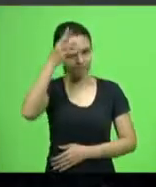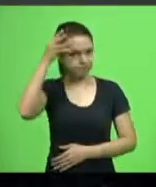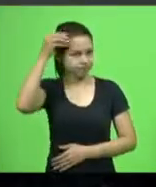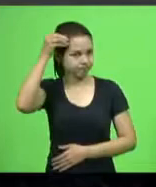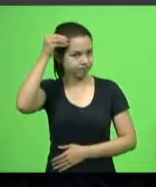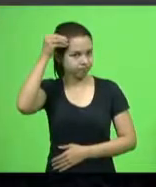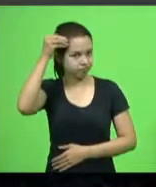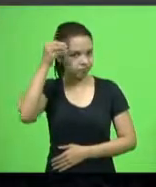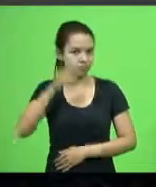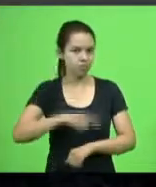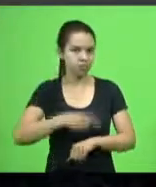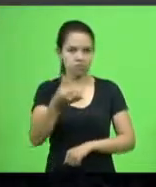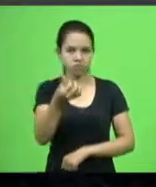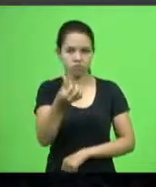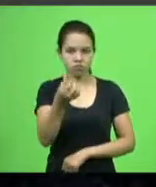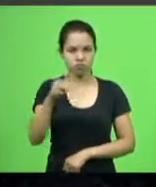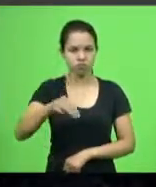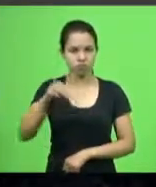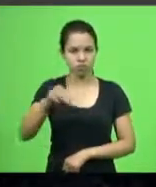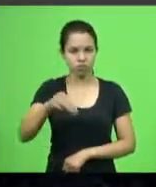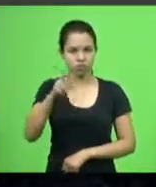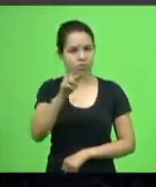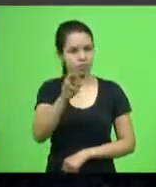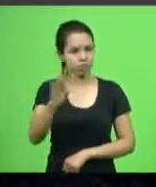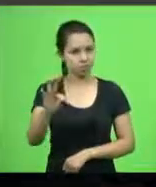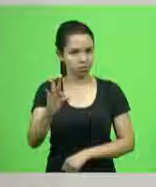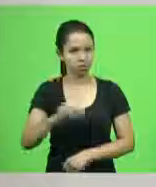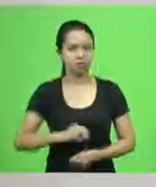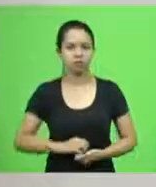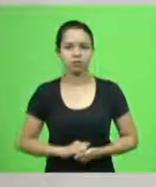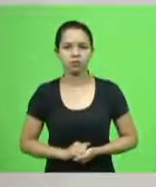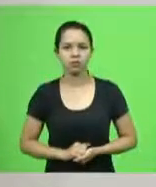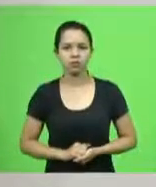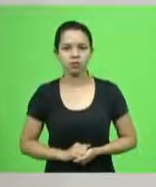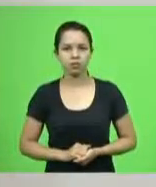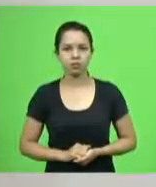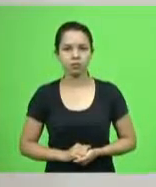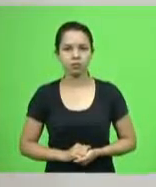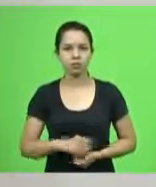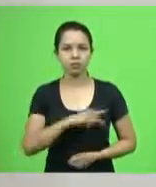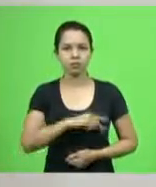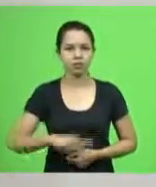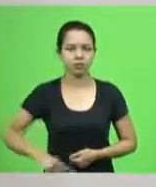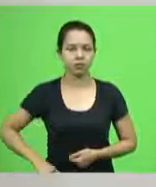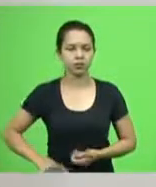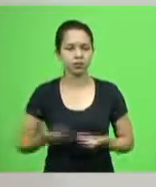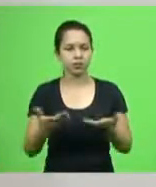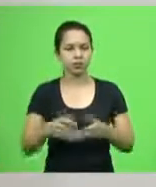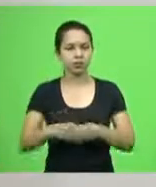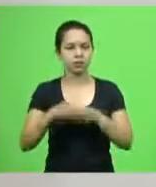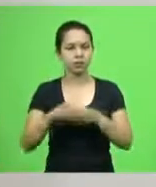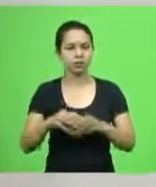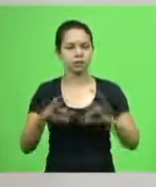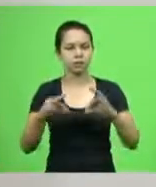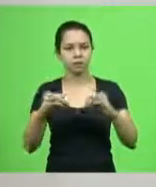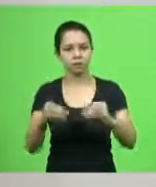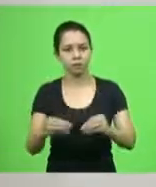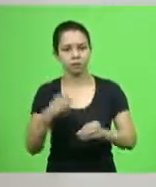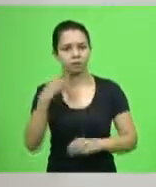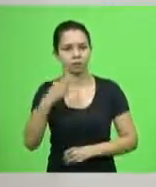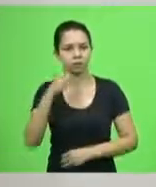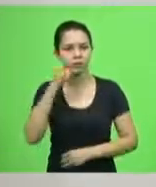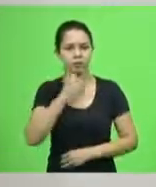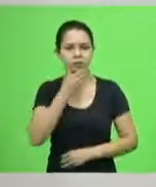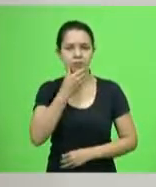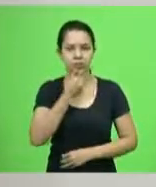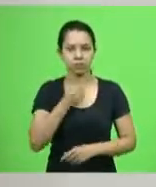de até 6 minutos para falar em nome do Partido dos Trabalhadores. Presidente, quero cumprimentá-lo e cumprimentar todos os deputados, deputadas